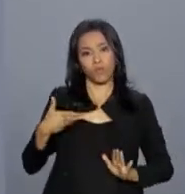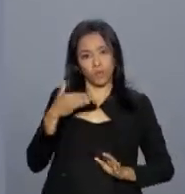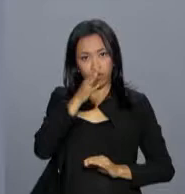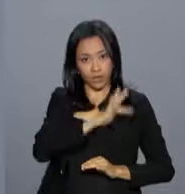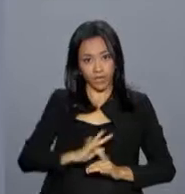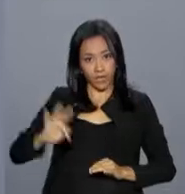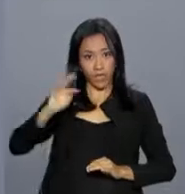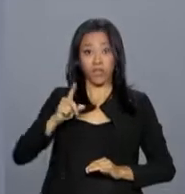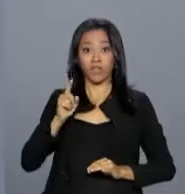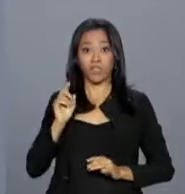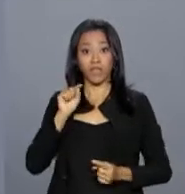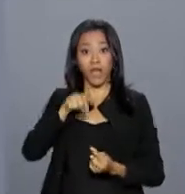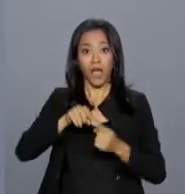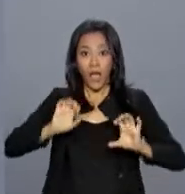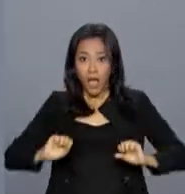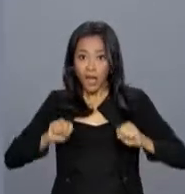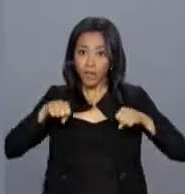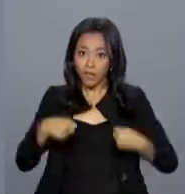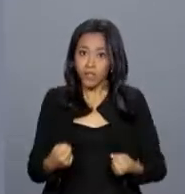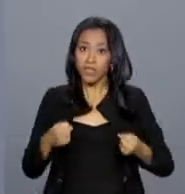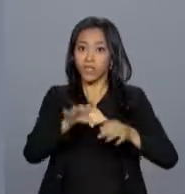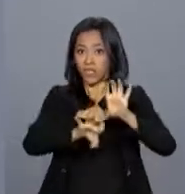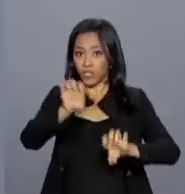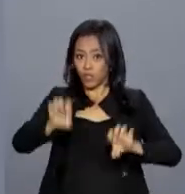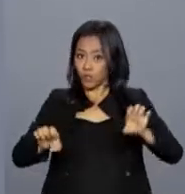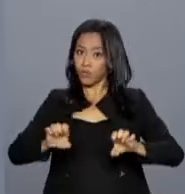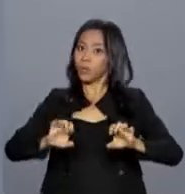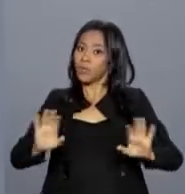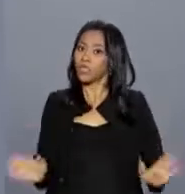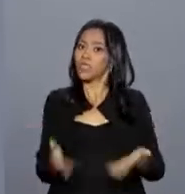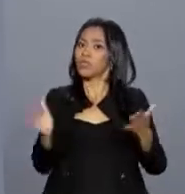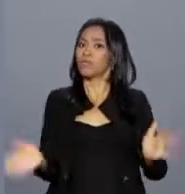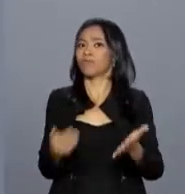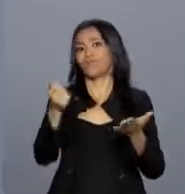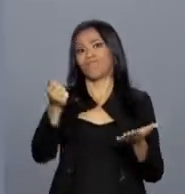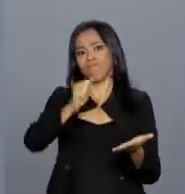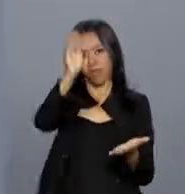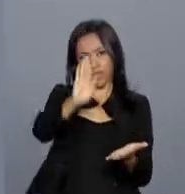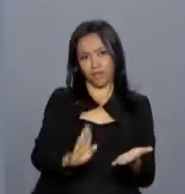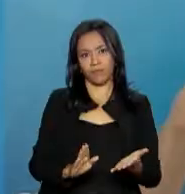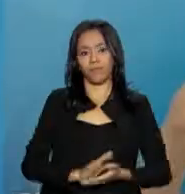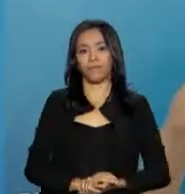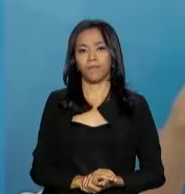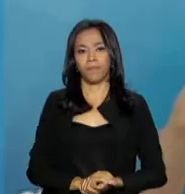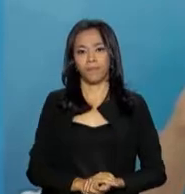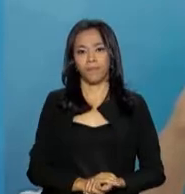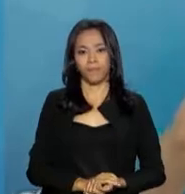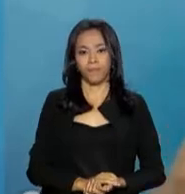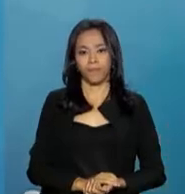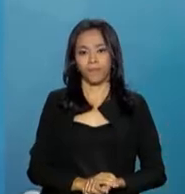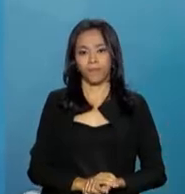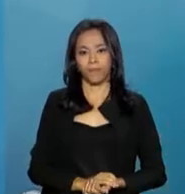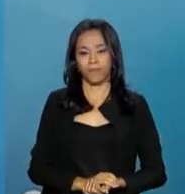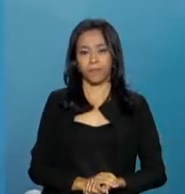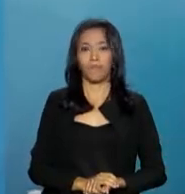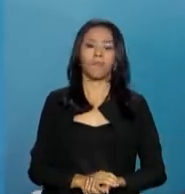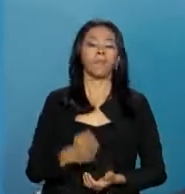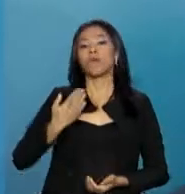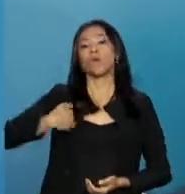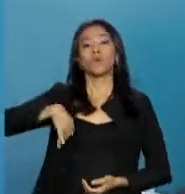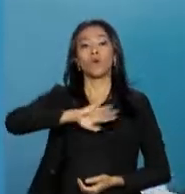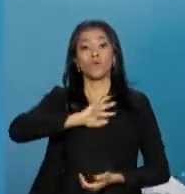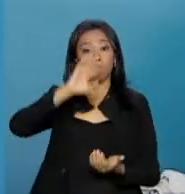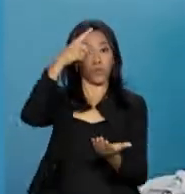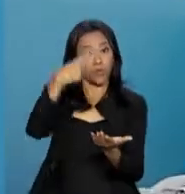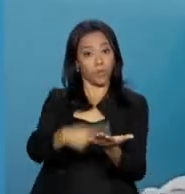está alavancando o setor de infraestrutura e promovendo investimentos no Brasil. O nosso dever